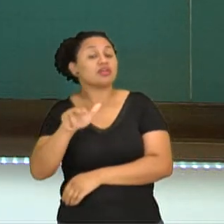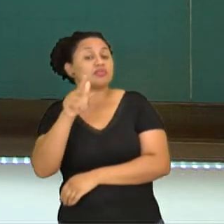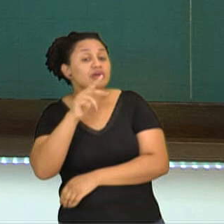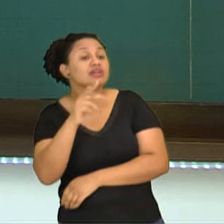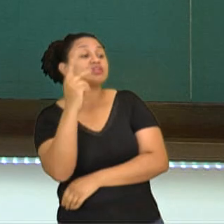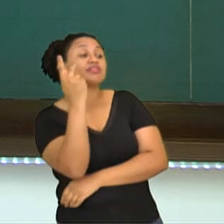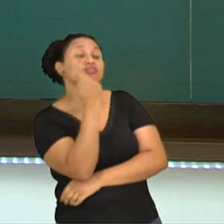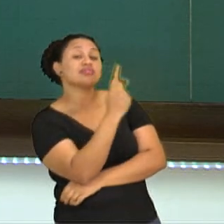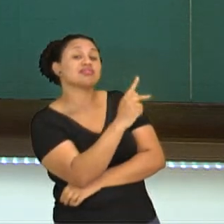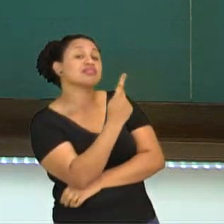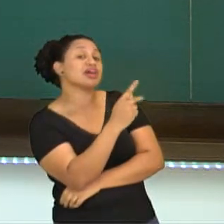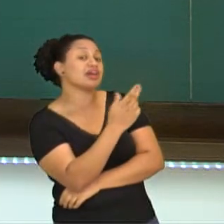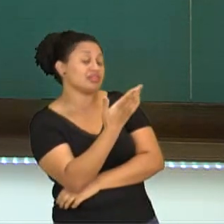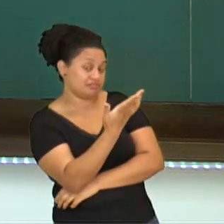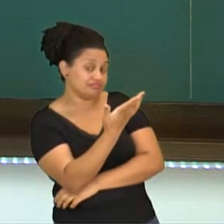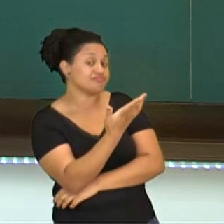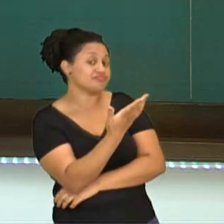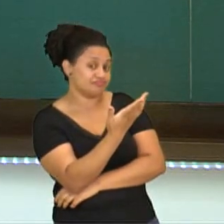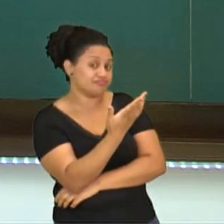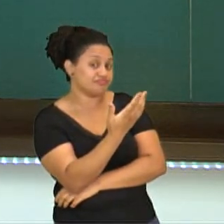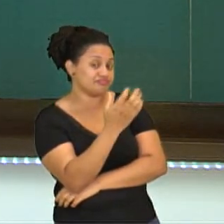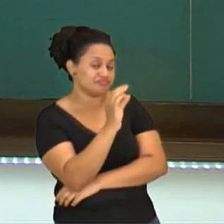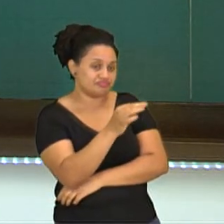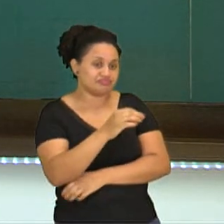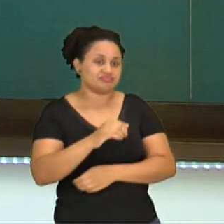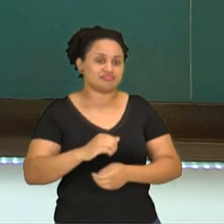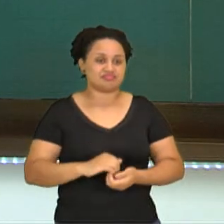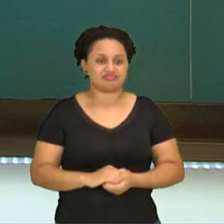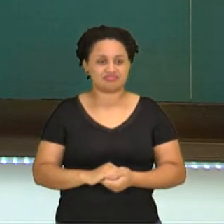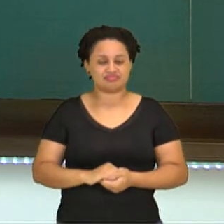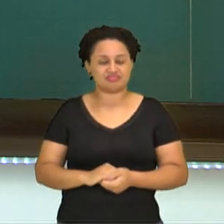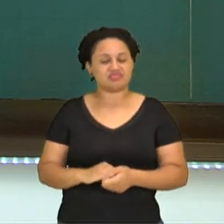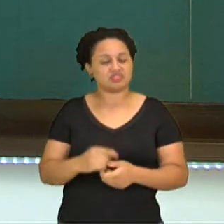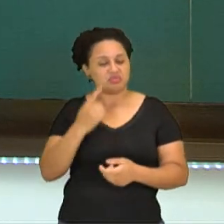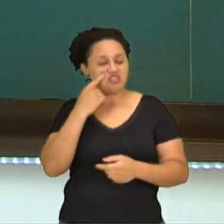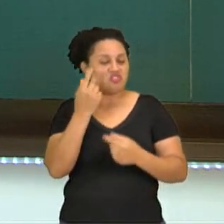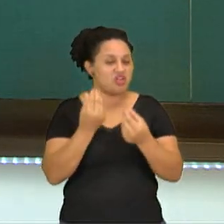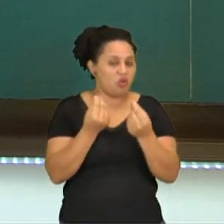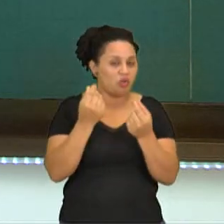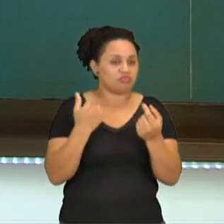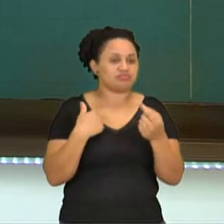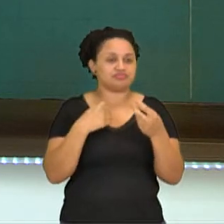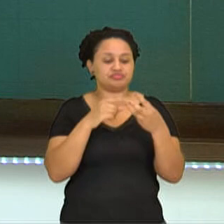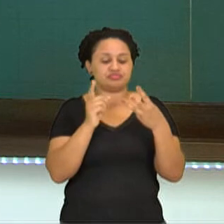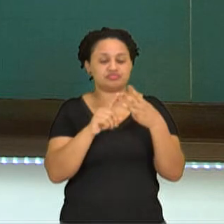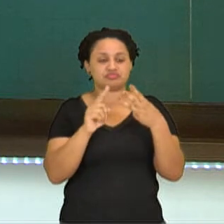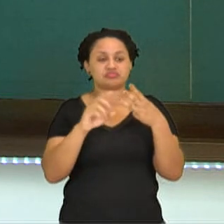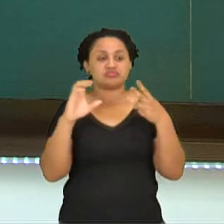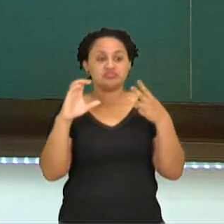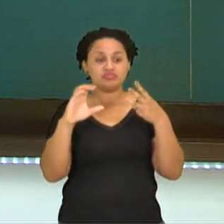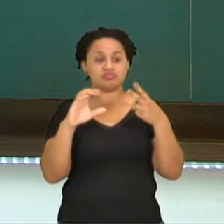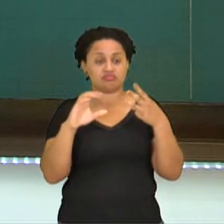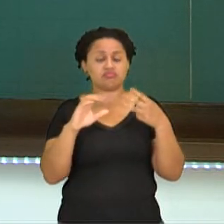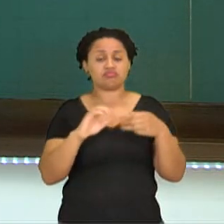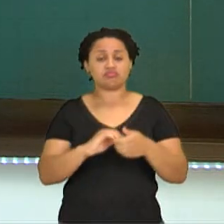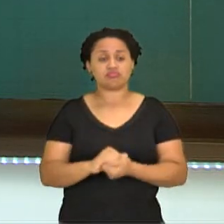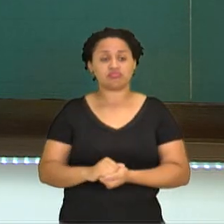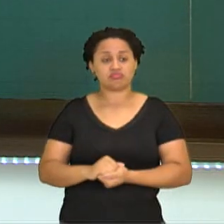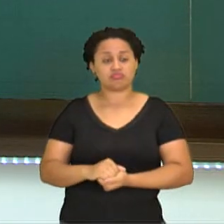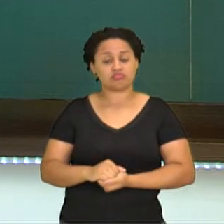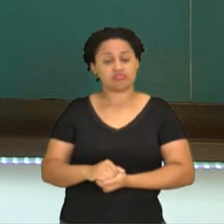as irmãs de quem? Dele. Então, vamos ver como vai ficar isso aqui. That is